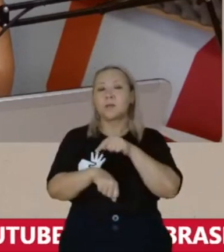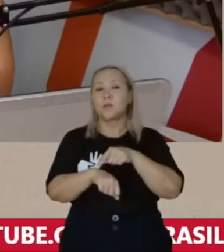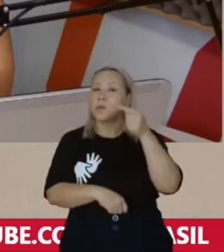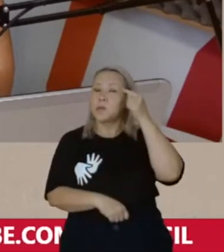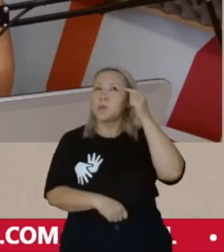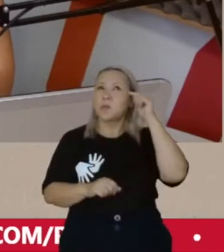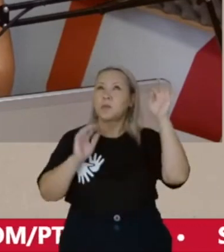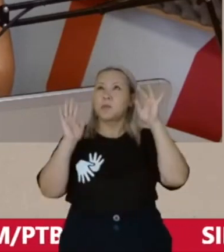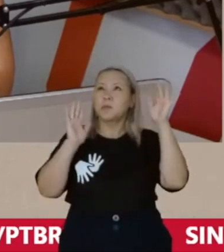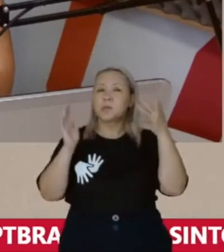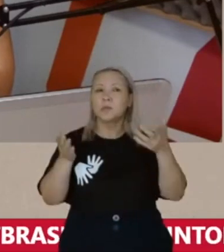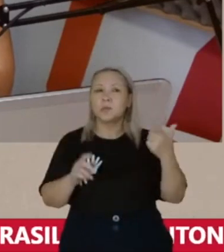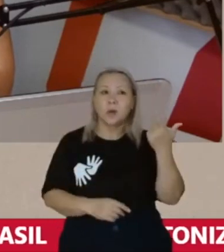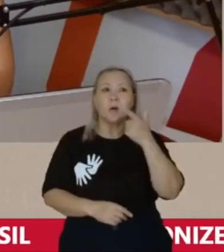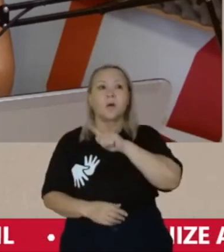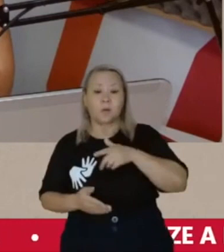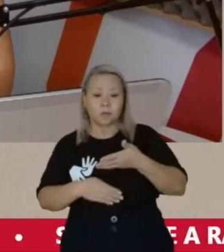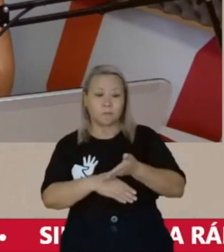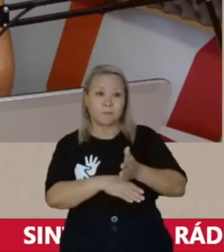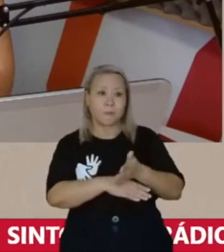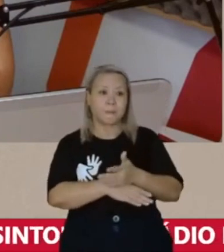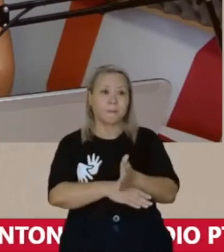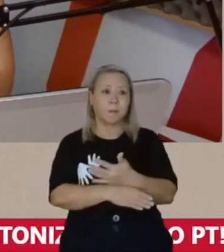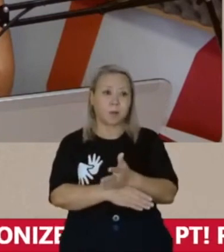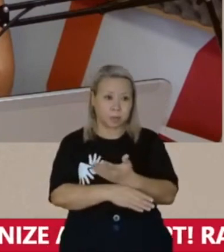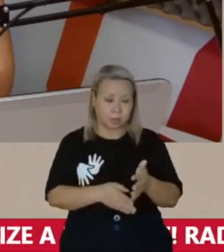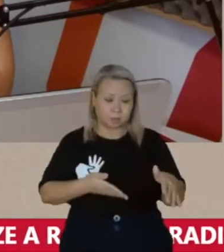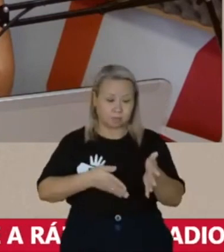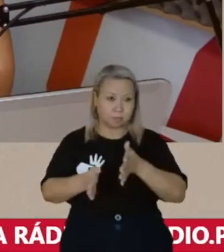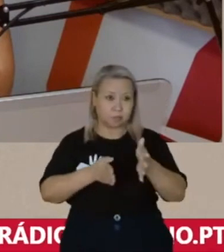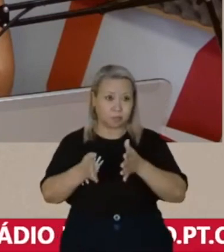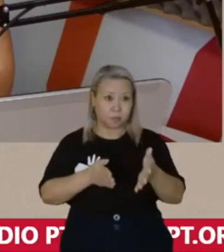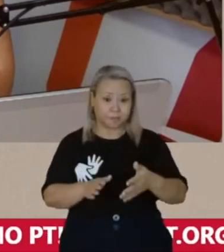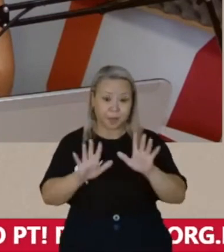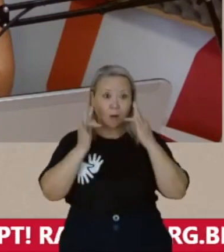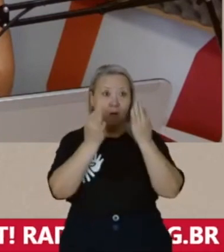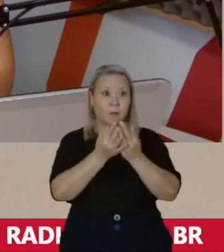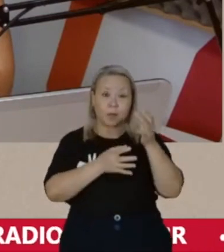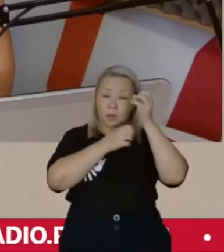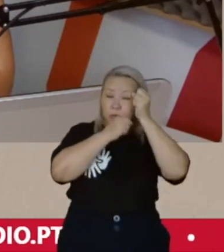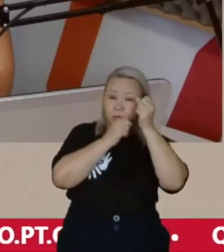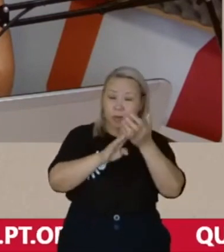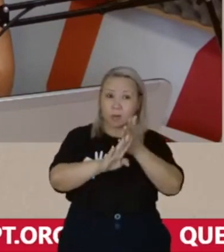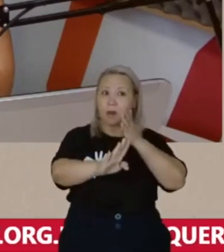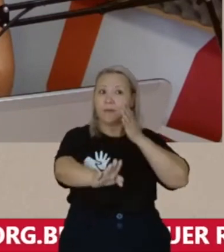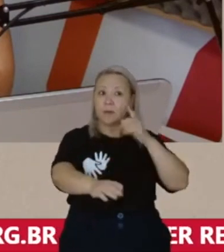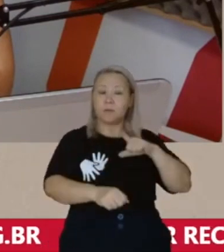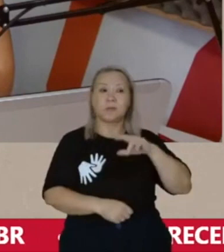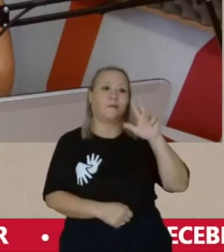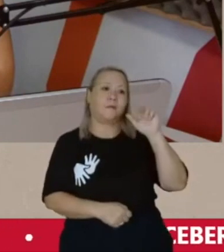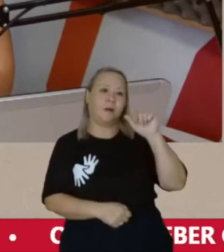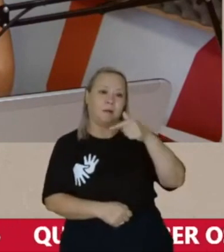muito do acesso, né? Porque famílias dormiam na fila para ter uma vaga para seus filhos aos 7 anos de